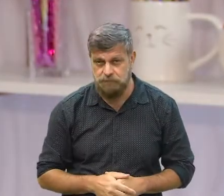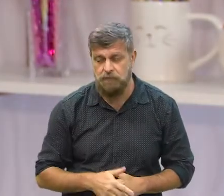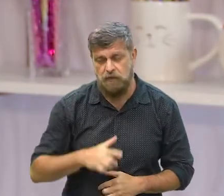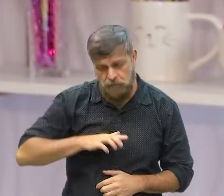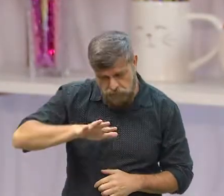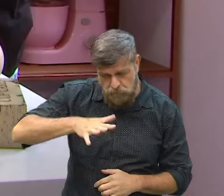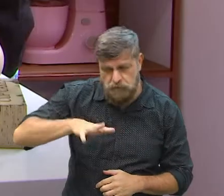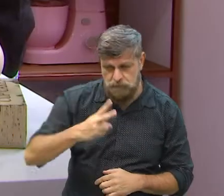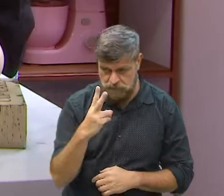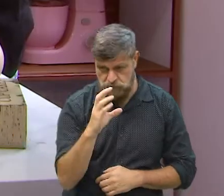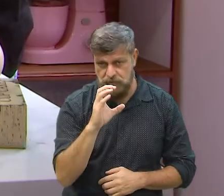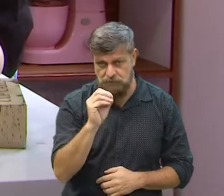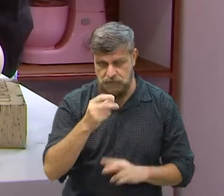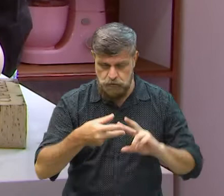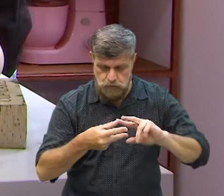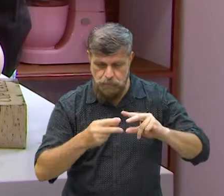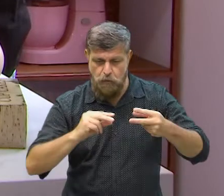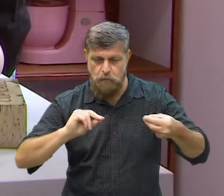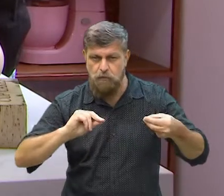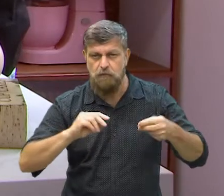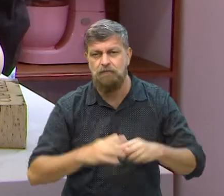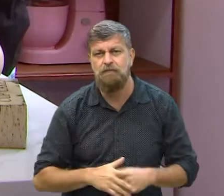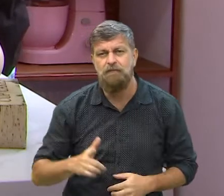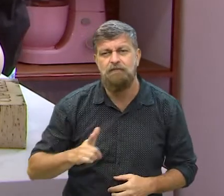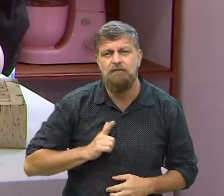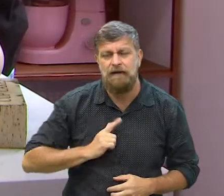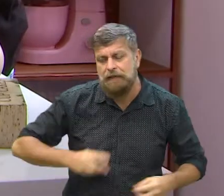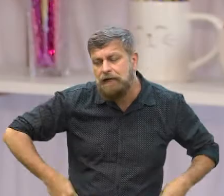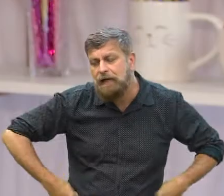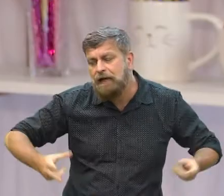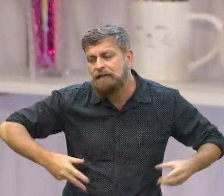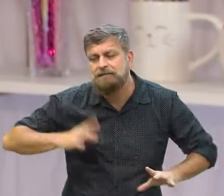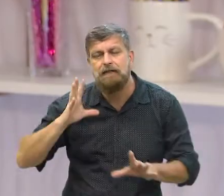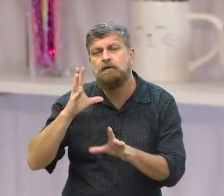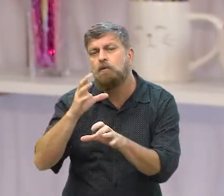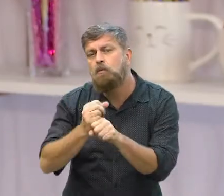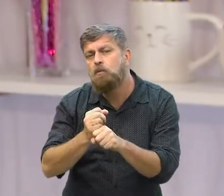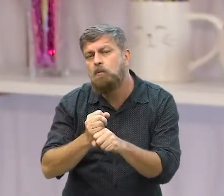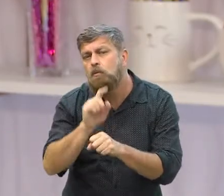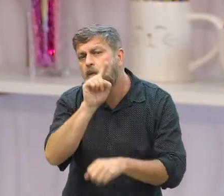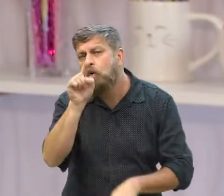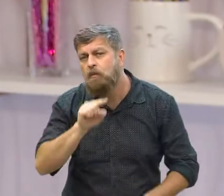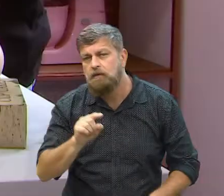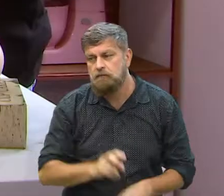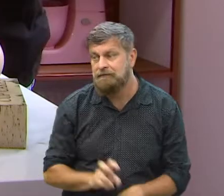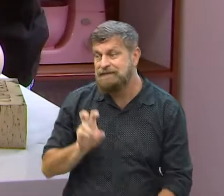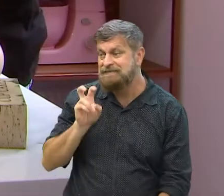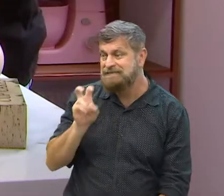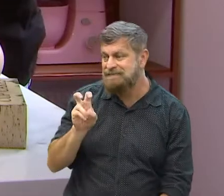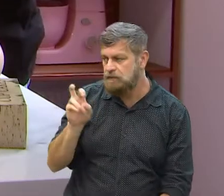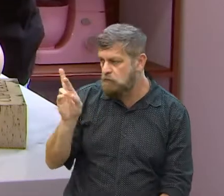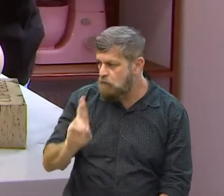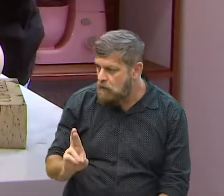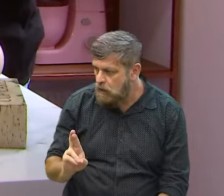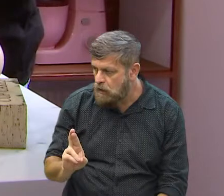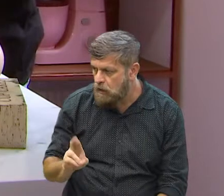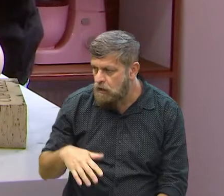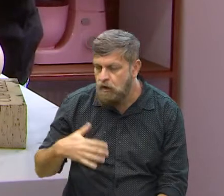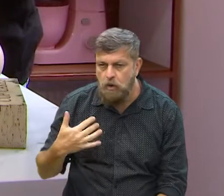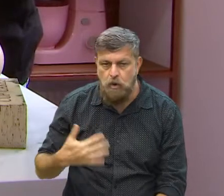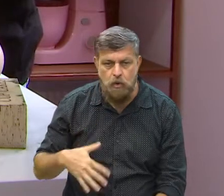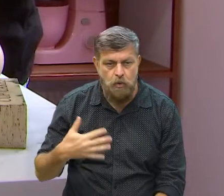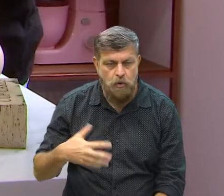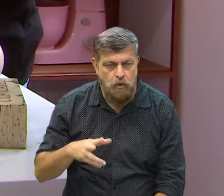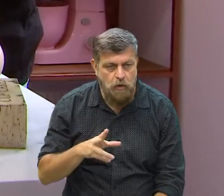aproximadamente 20 porções. E aí, é uma receita que a gente vai gastar quanto? Aproximadamente uns R$ 5. R$ 5?